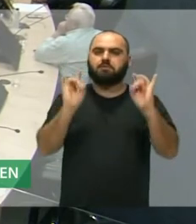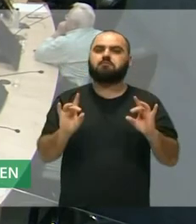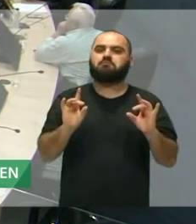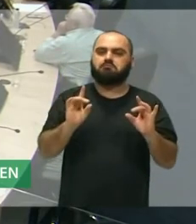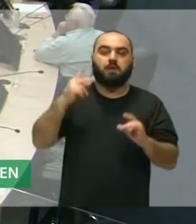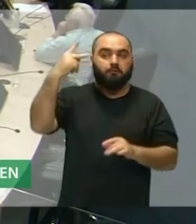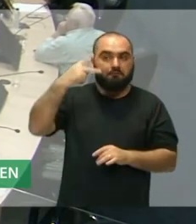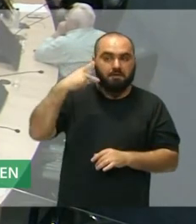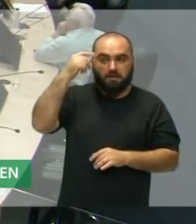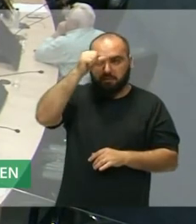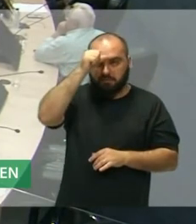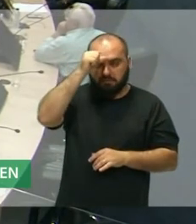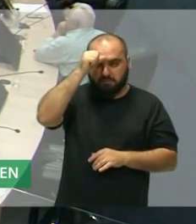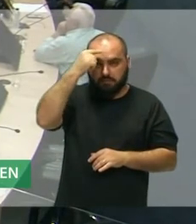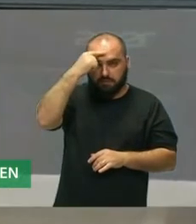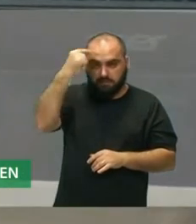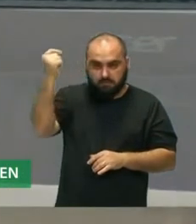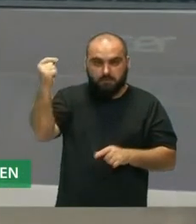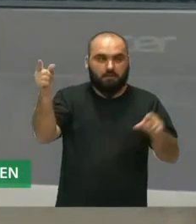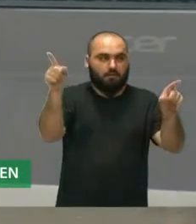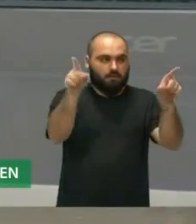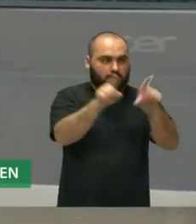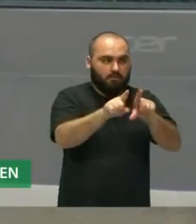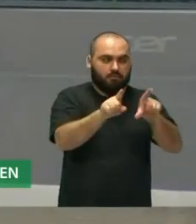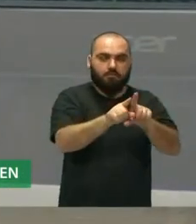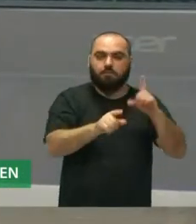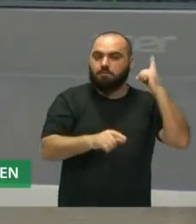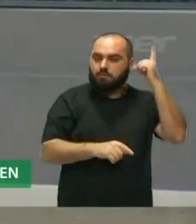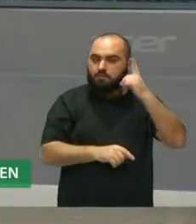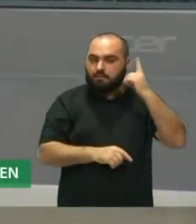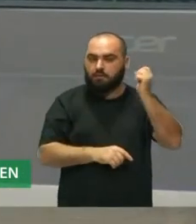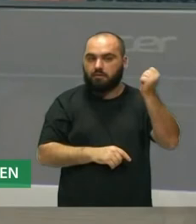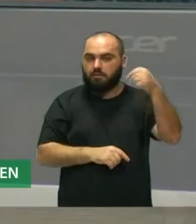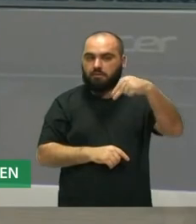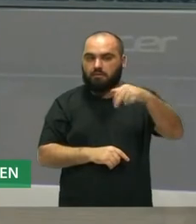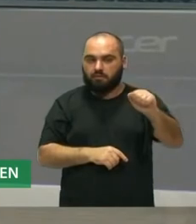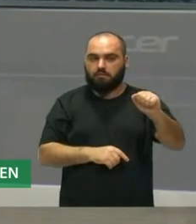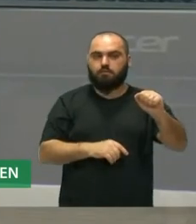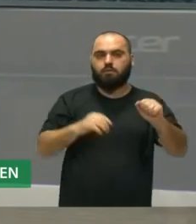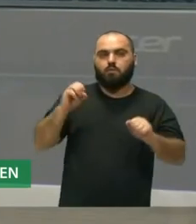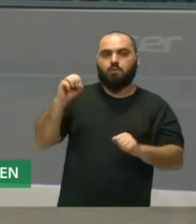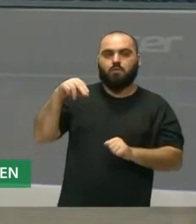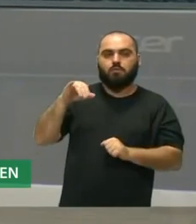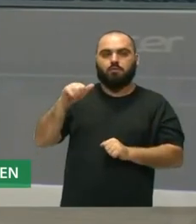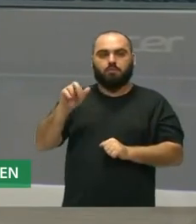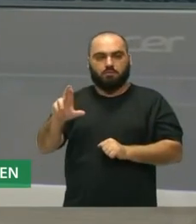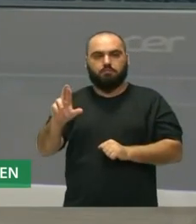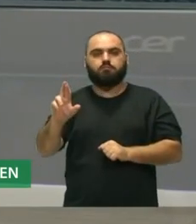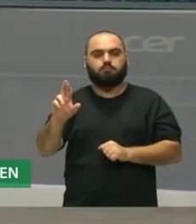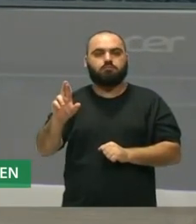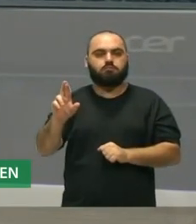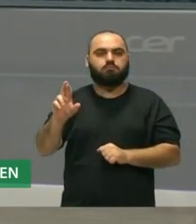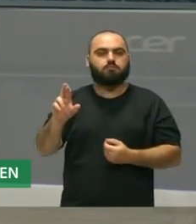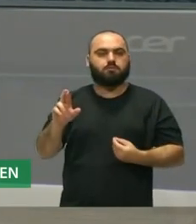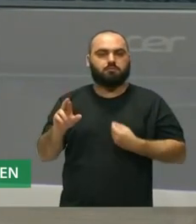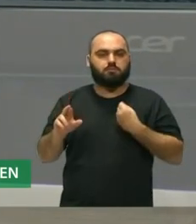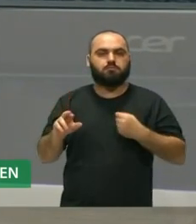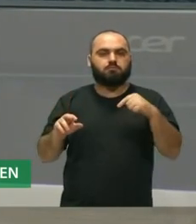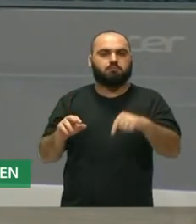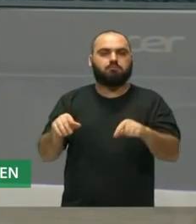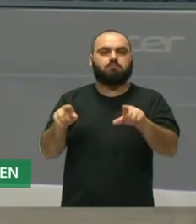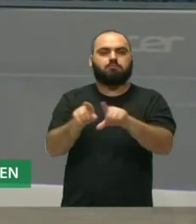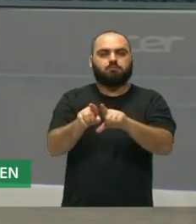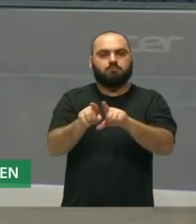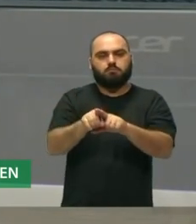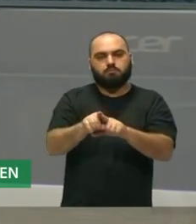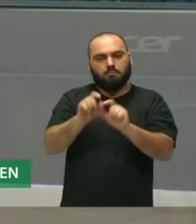vereador Angioletti, e também aos deputados Ana Campagnolo, Onil Ocelin também presente, que pudesse esclarecer essas